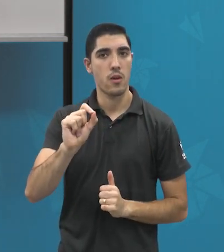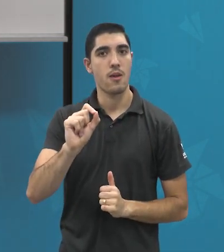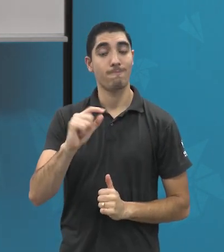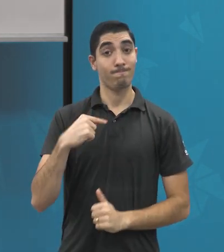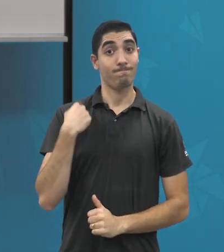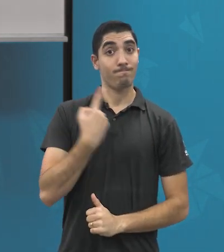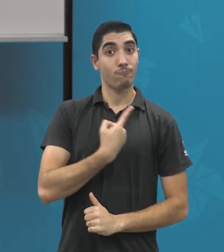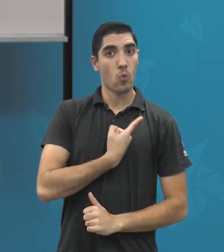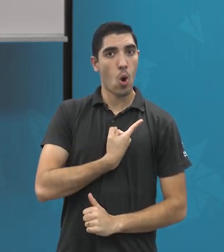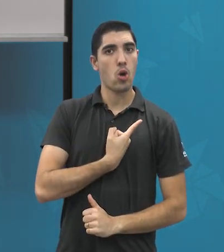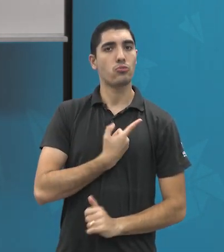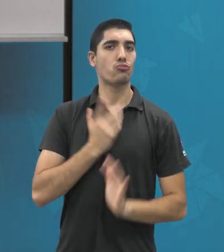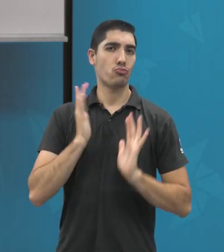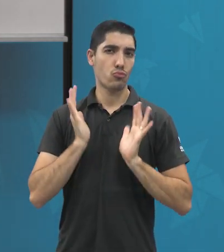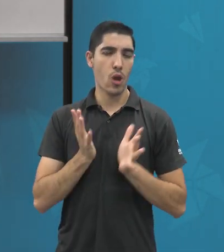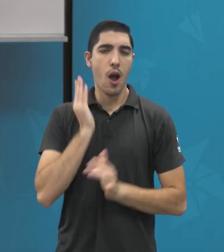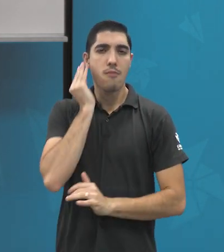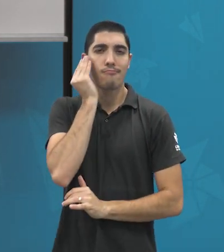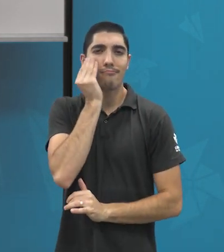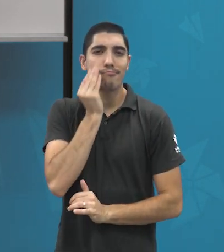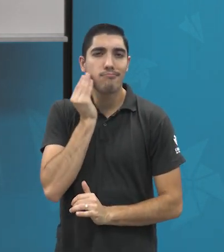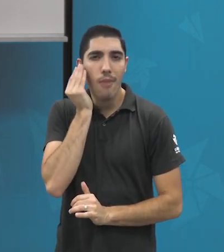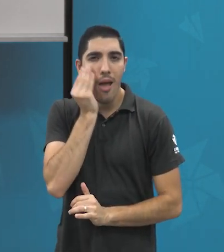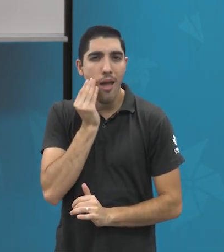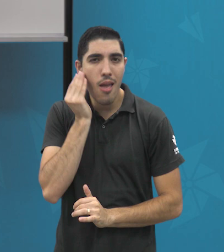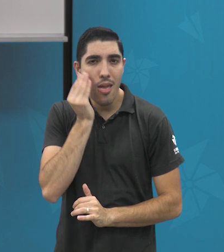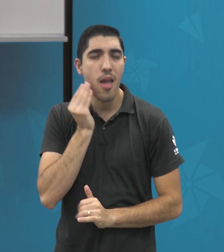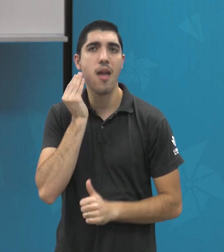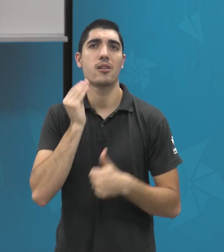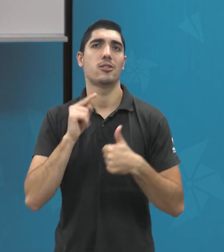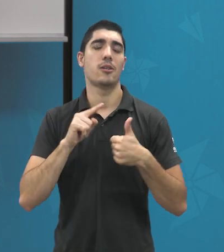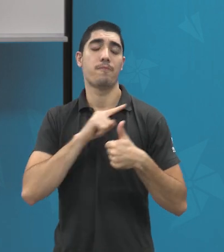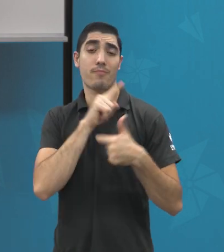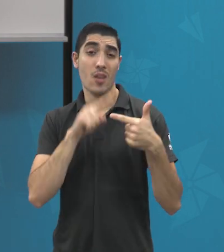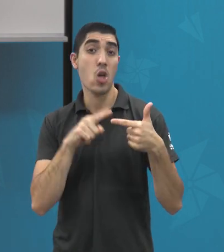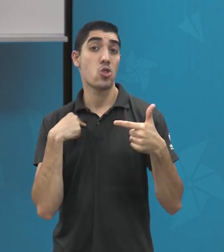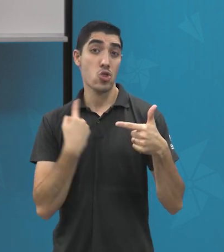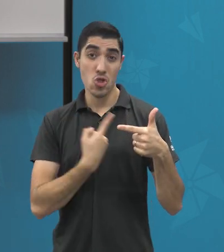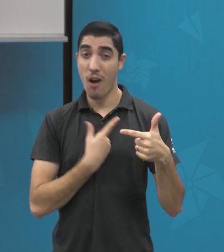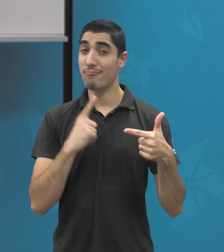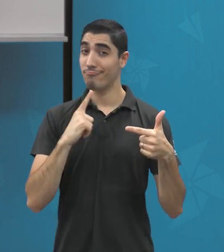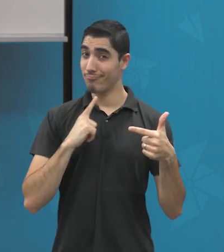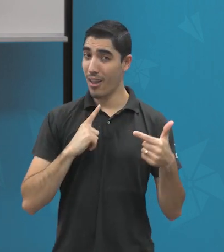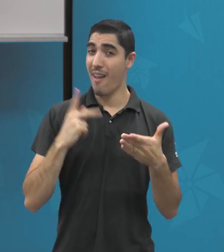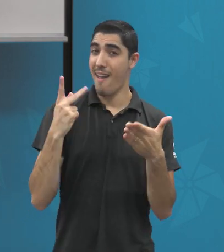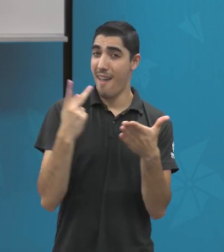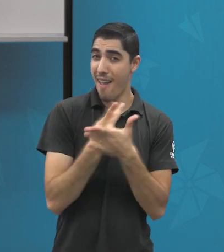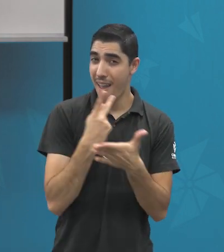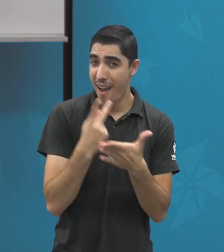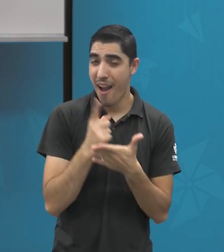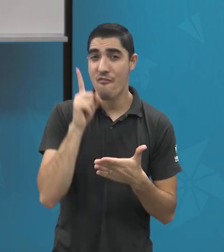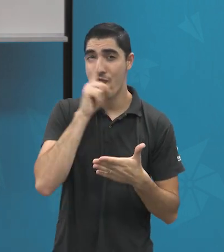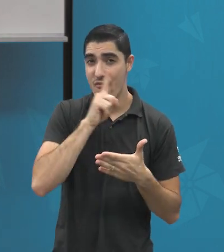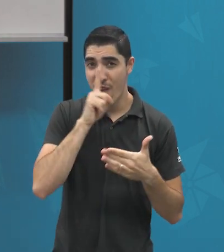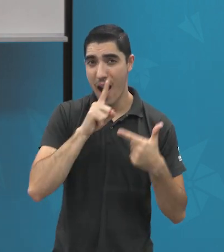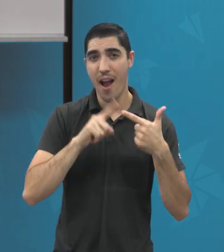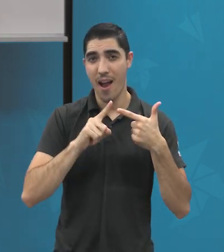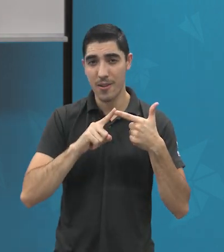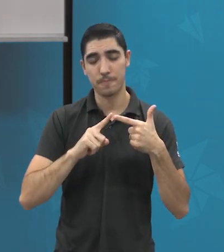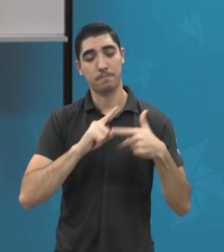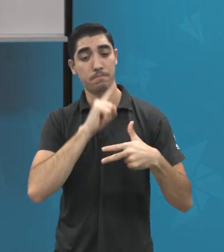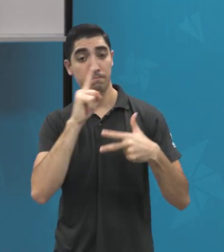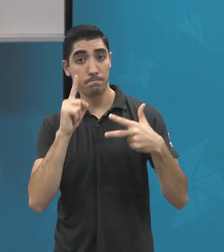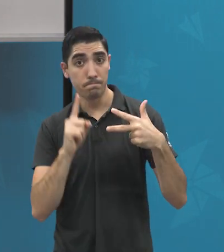nossa experiência, se nós somos falíveis e nós não estamos pensando numa verdade que